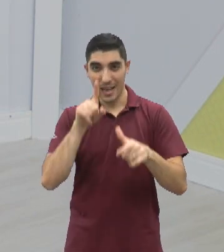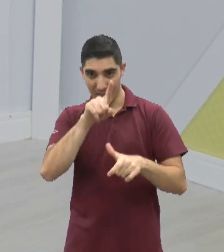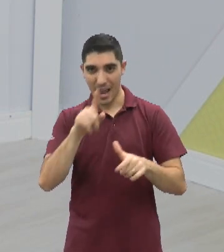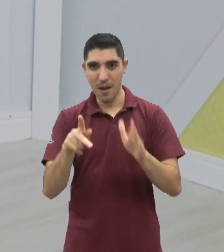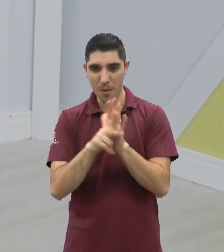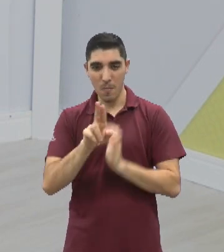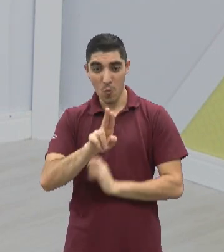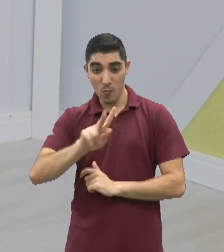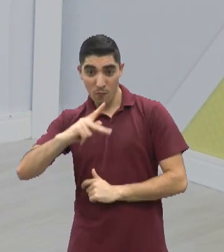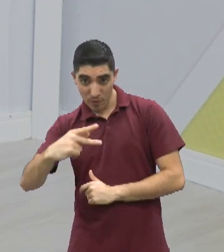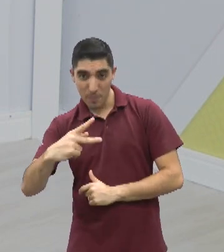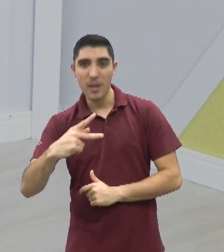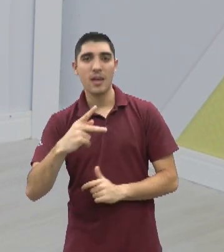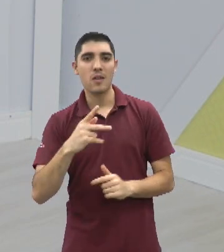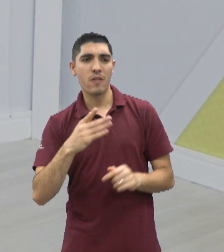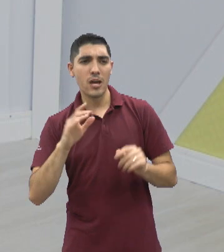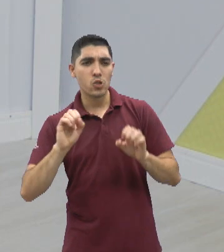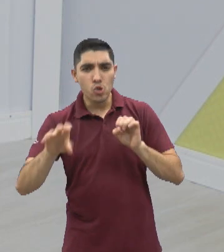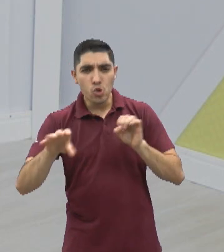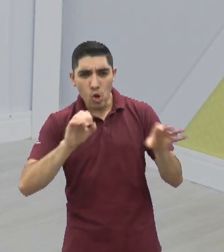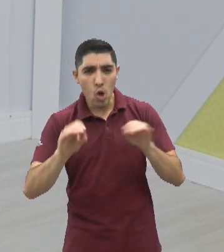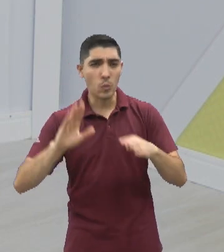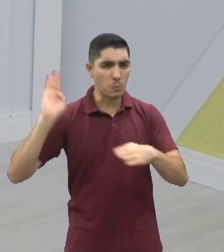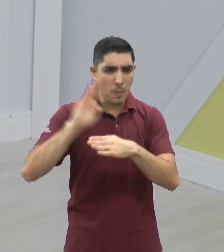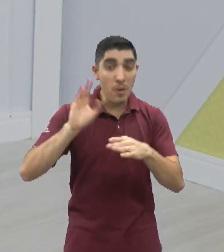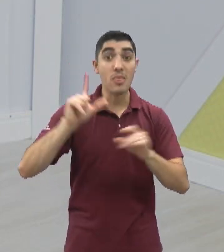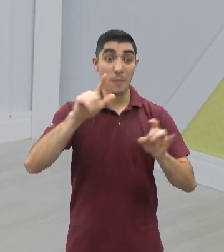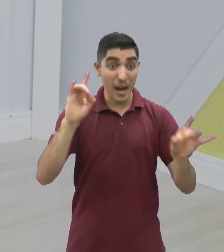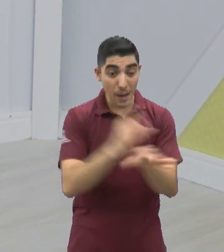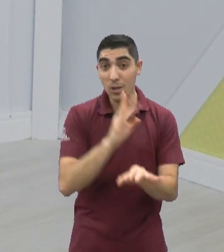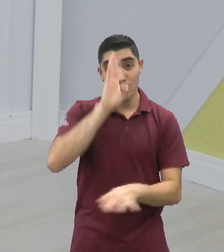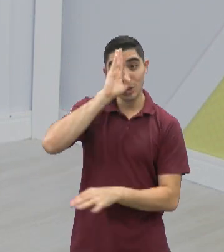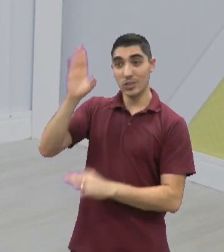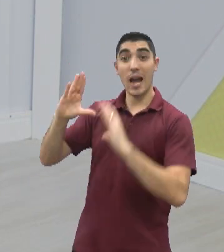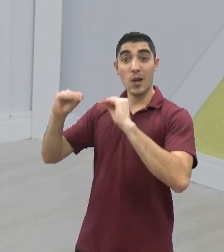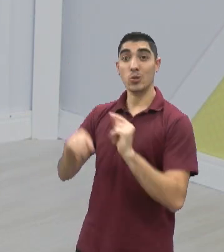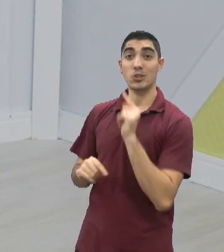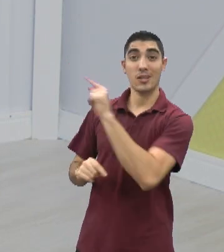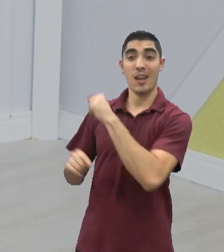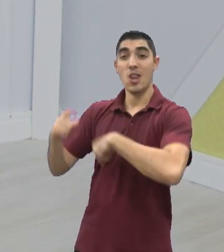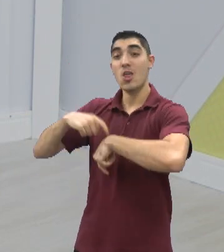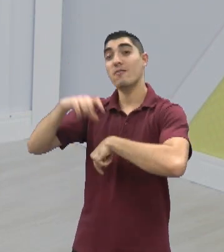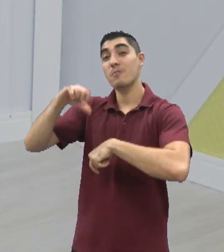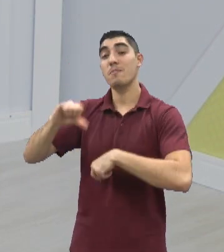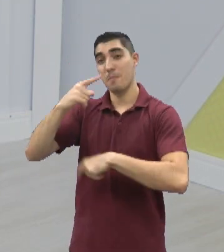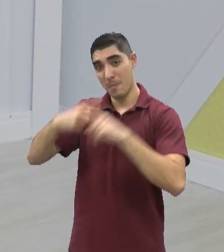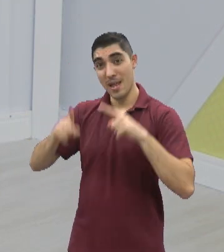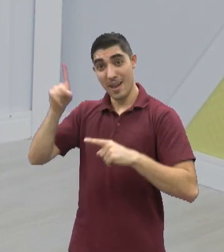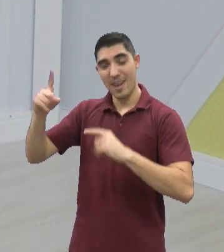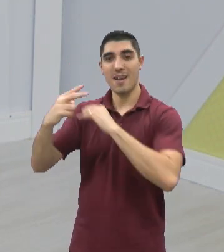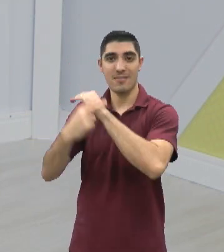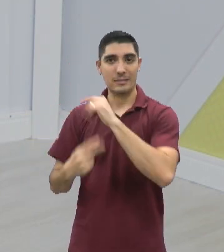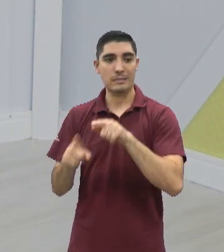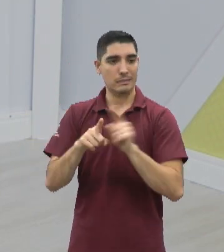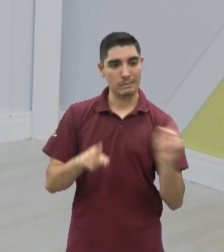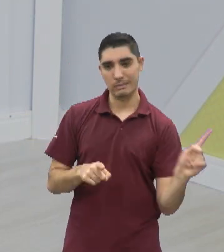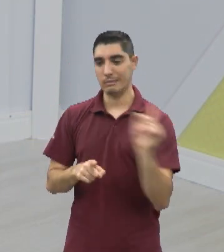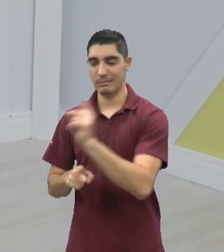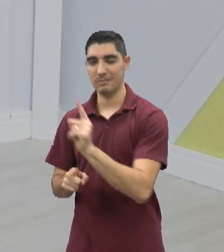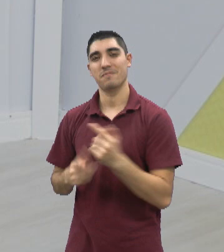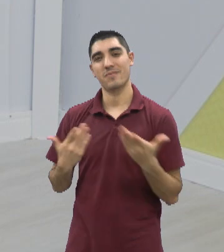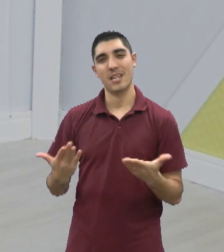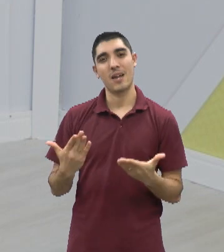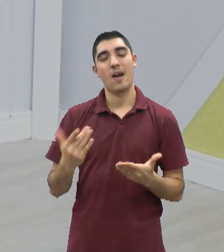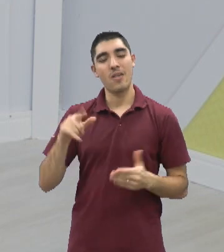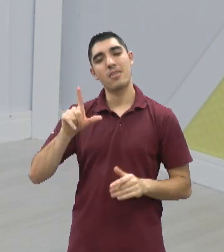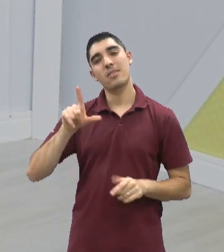der, senta no banco também para ajudar o Reinaldo Bacilieri, tá certo? Sexta-feira a gente traz os detalhes para você dos 2 jogos do vôlei aqui no nosso Hora do Esporte,